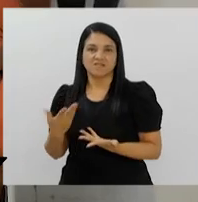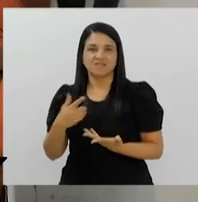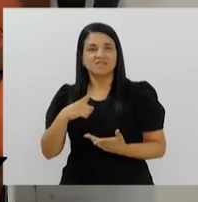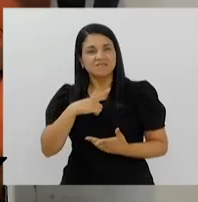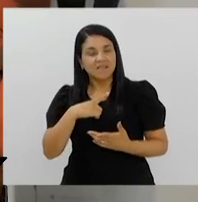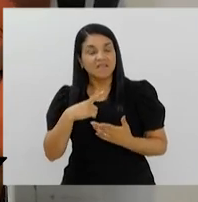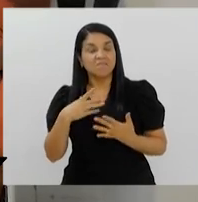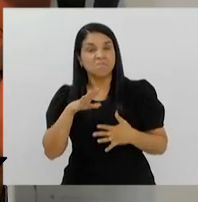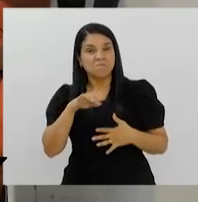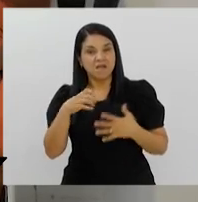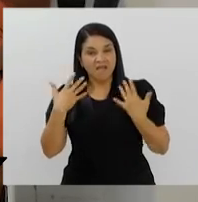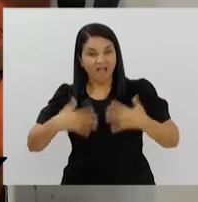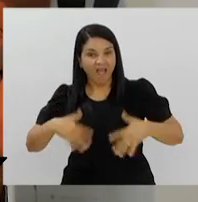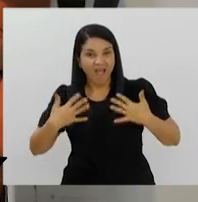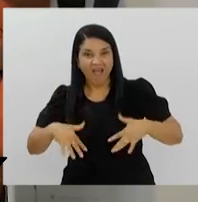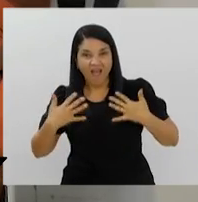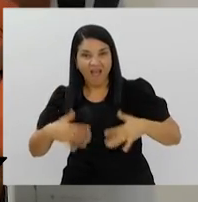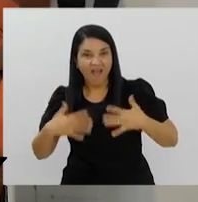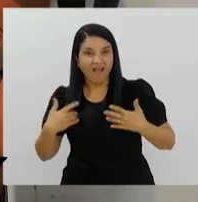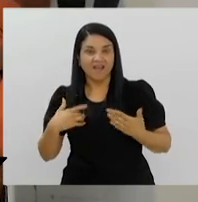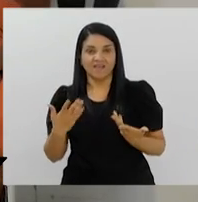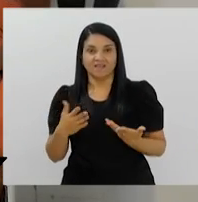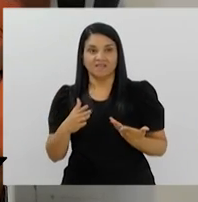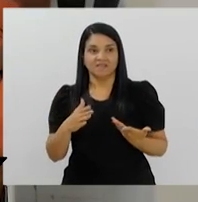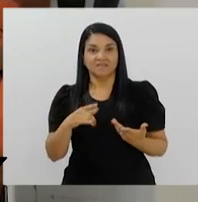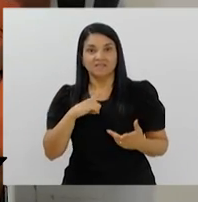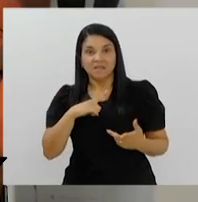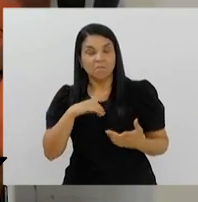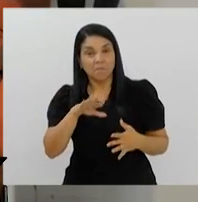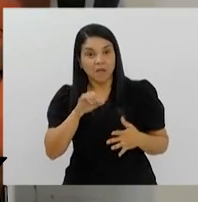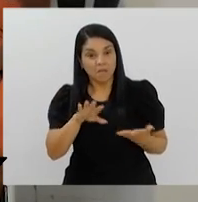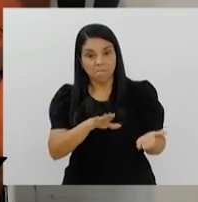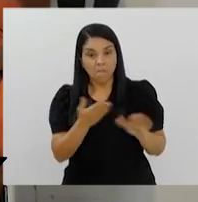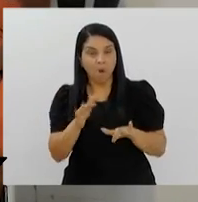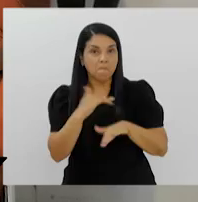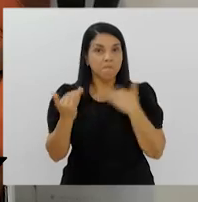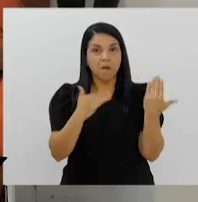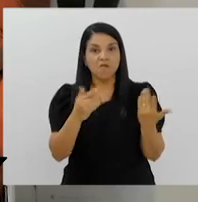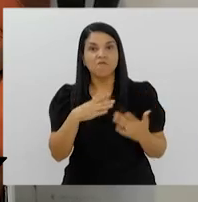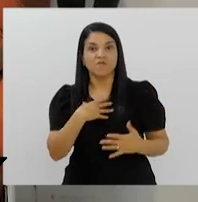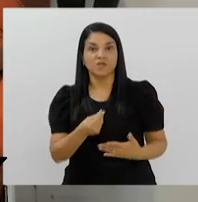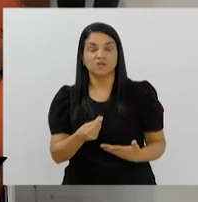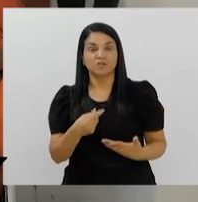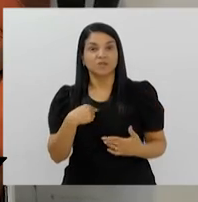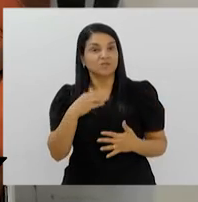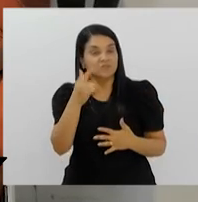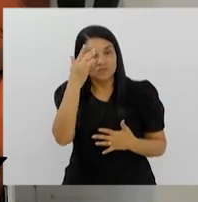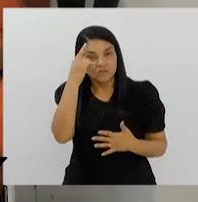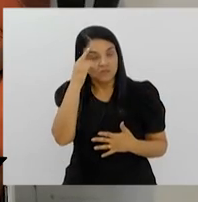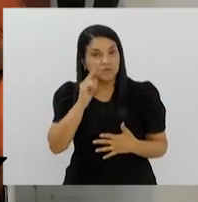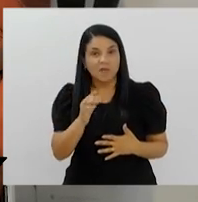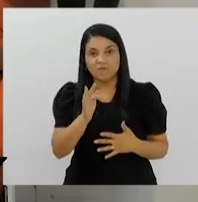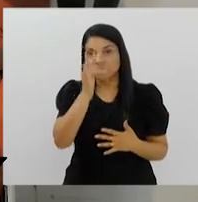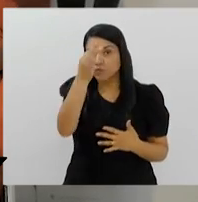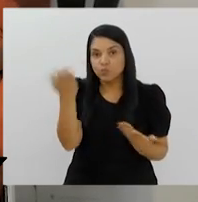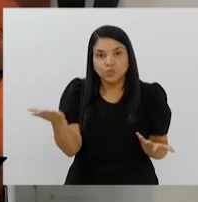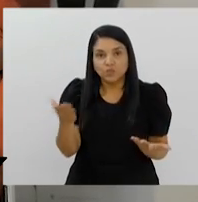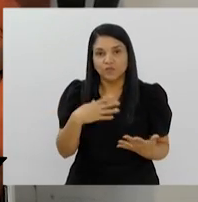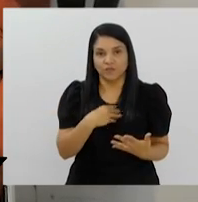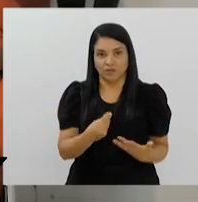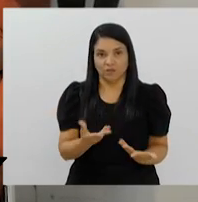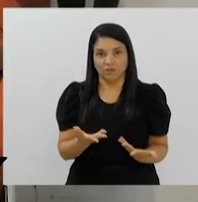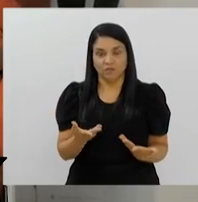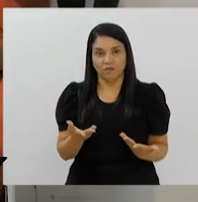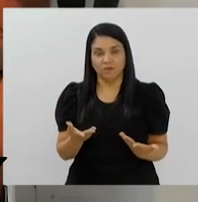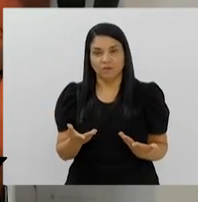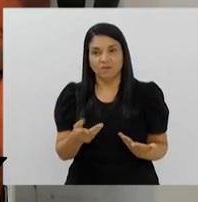em desespero matando seus filhos e se matando porque não sabem como vai ser o futuro da sua criança eu sei que isso pode não ser